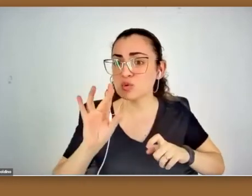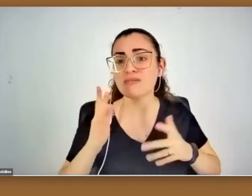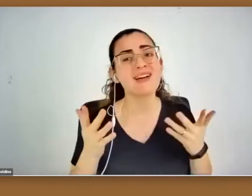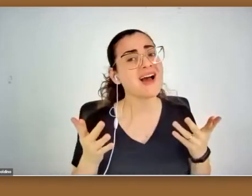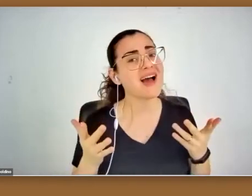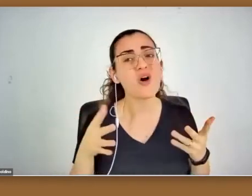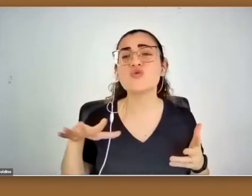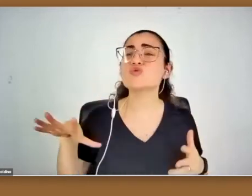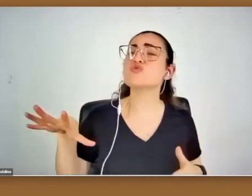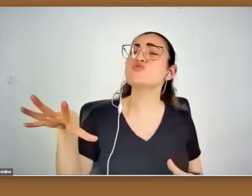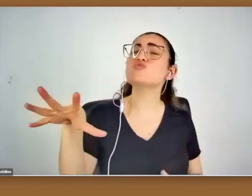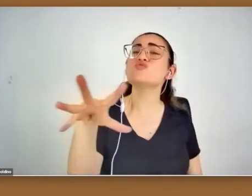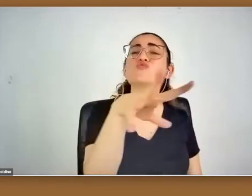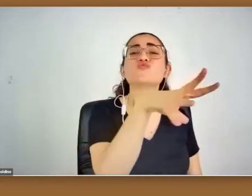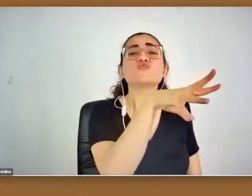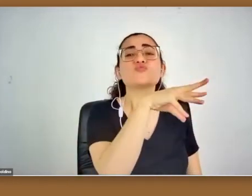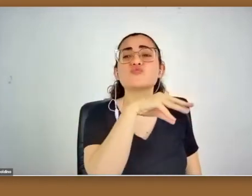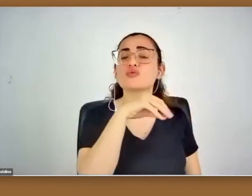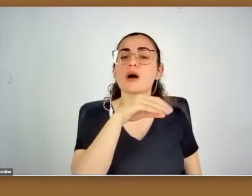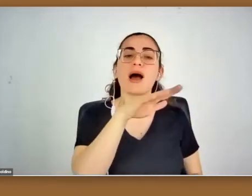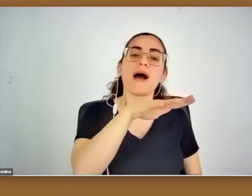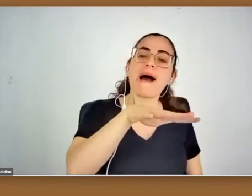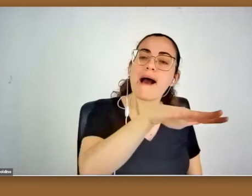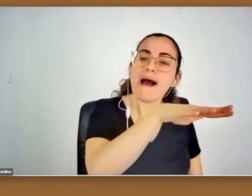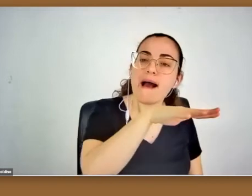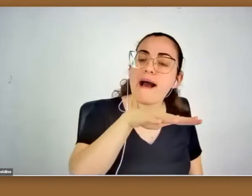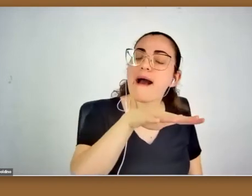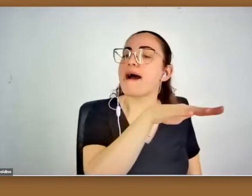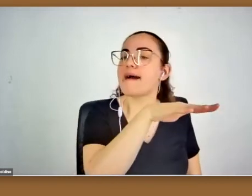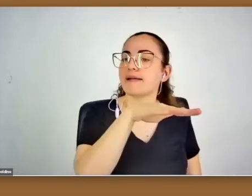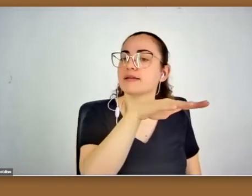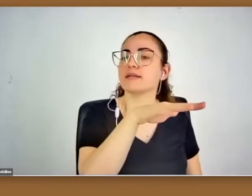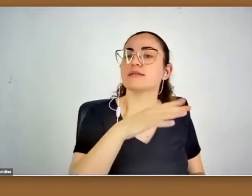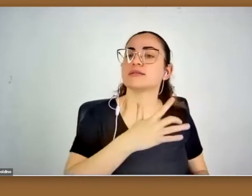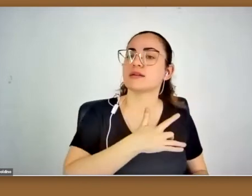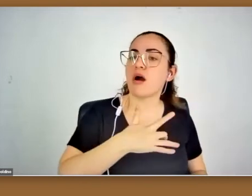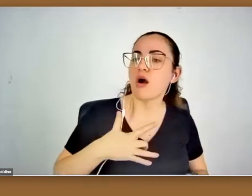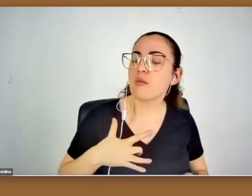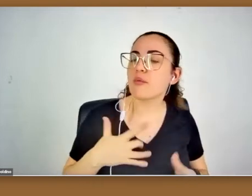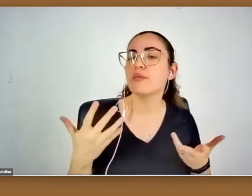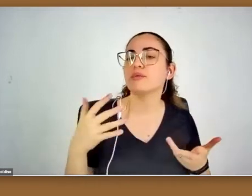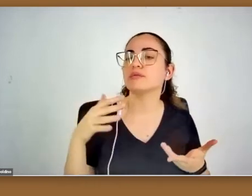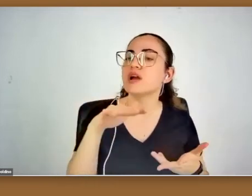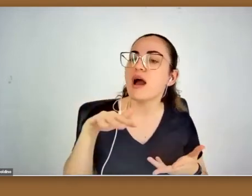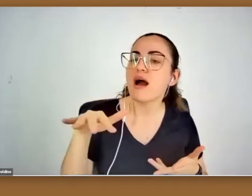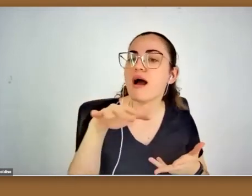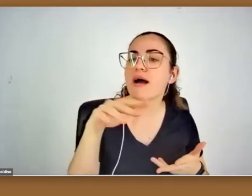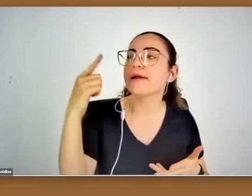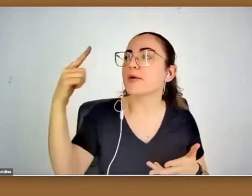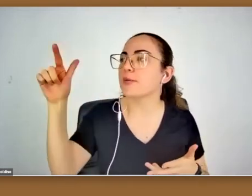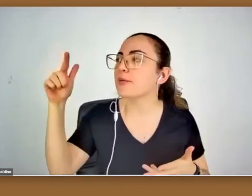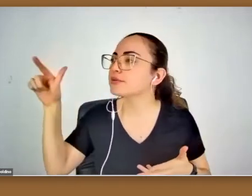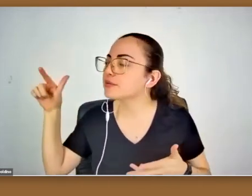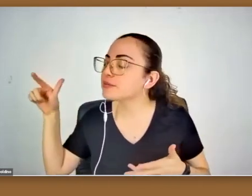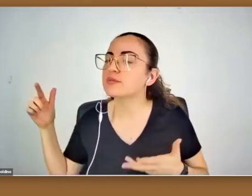ao mesmo tempo. Só o setor de saúde, o setor de educação também é extremamente importante, tá?